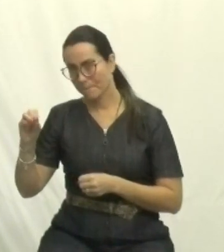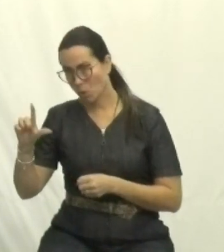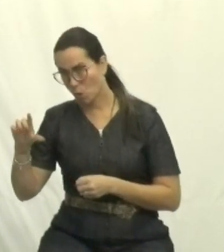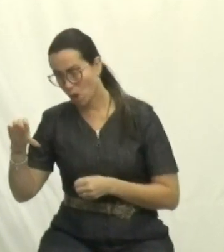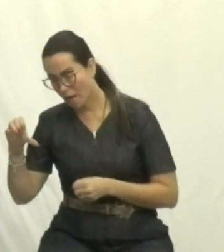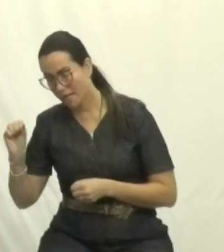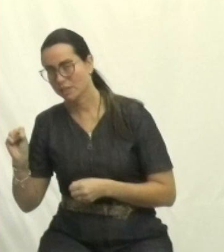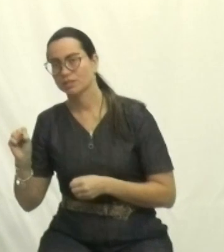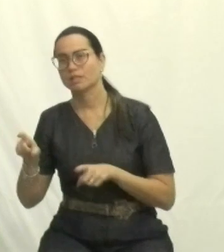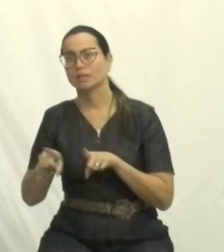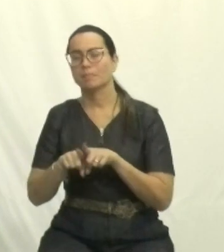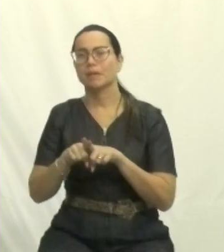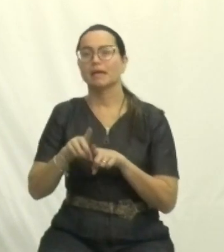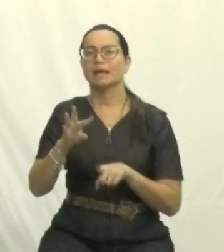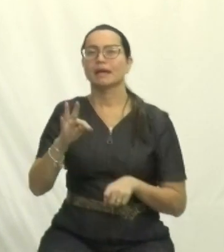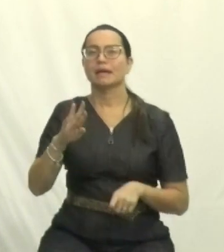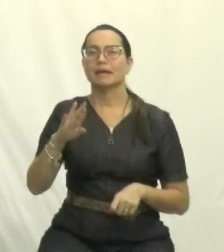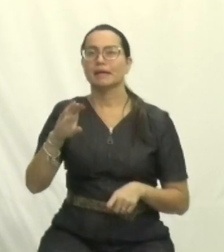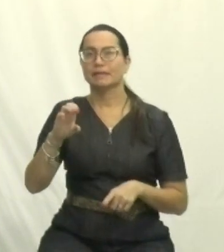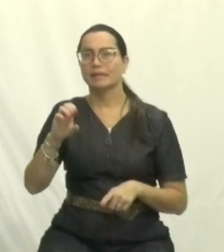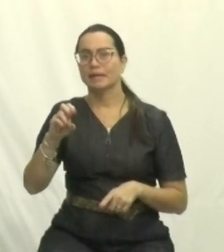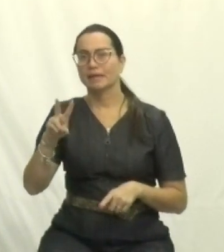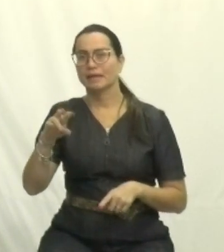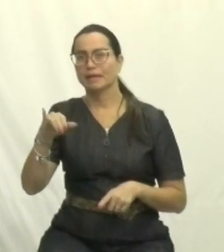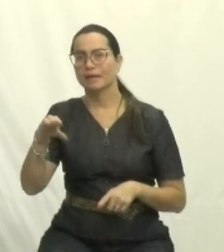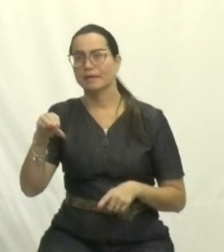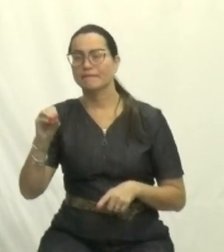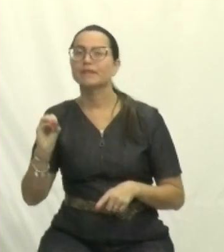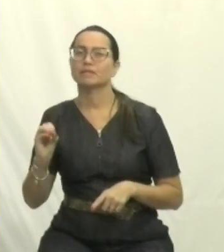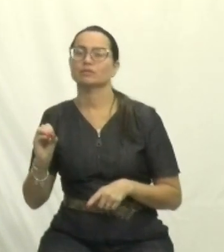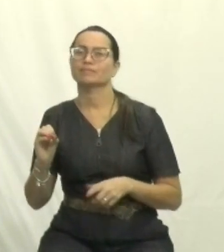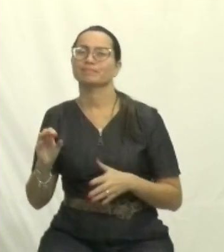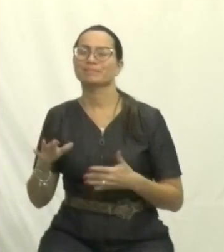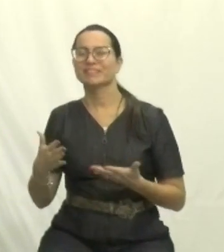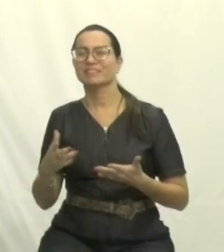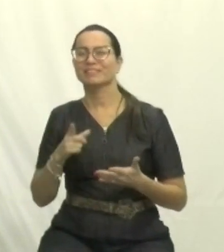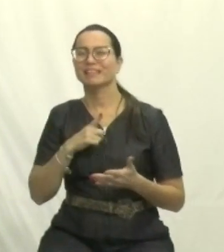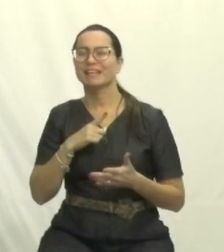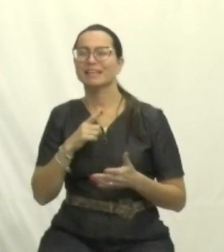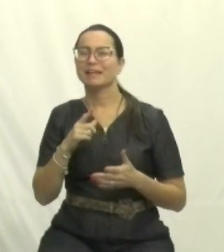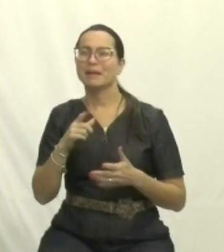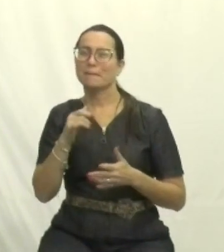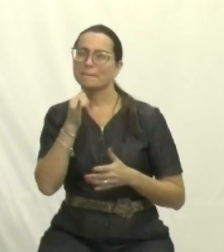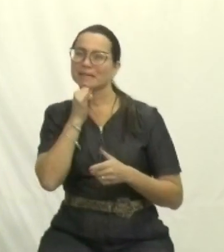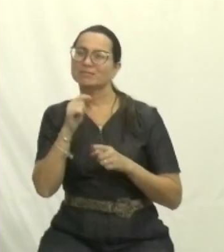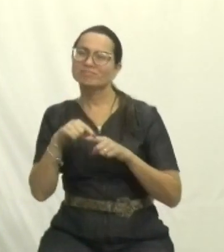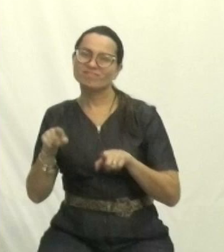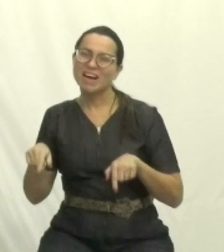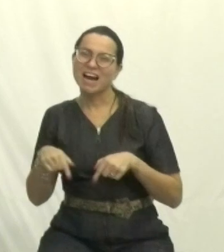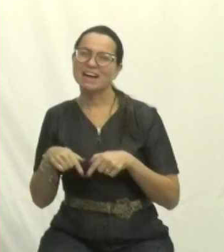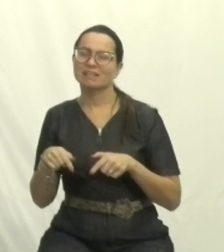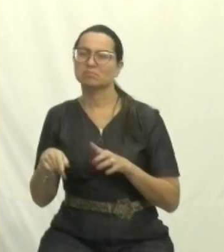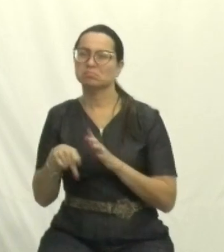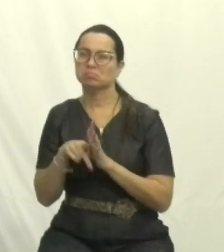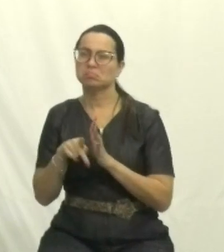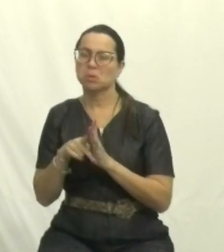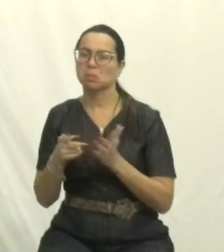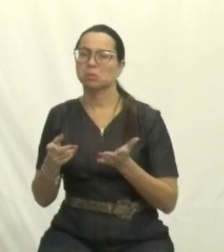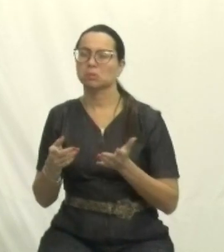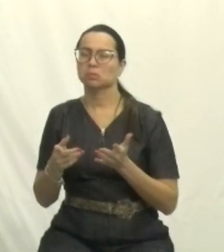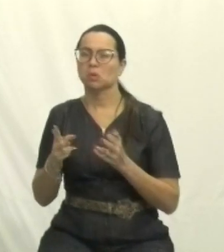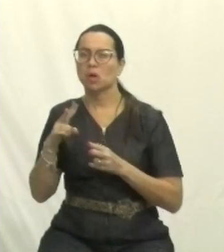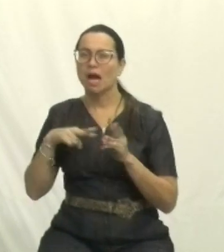quartel, vamos chamar, um escritório, assim, que é, na verdade, a parte de análise de projetos e vistorias. Então, é a